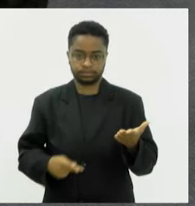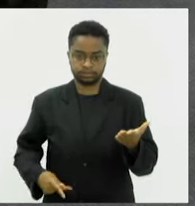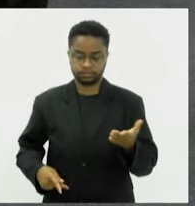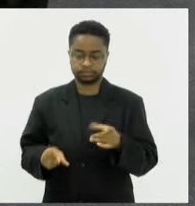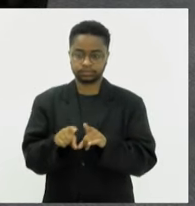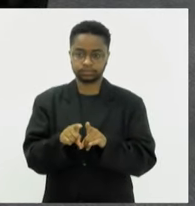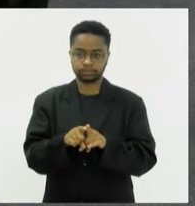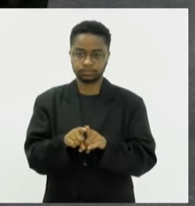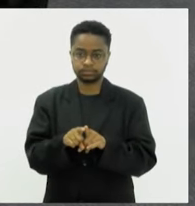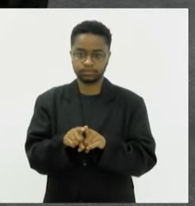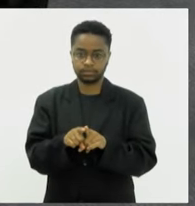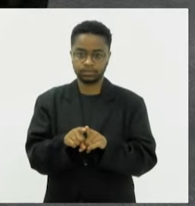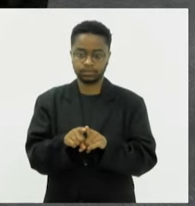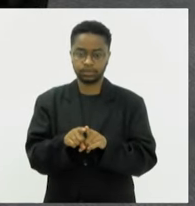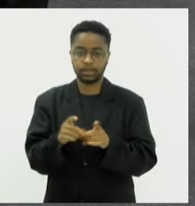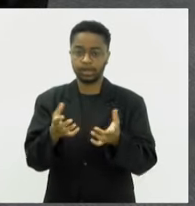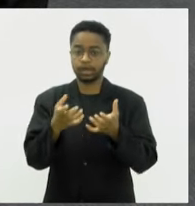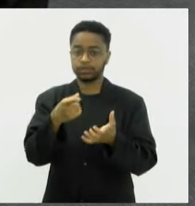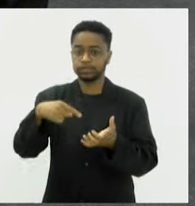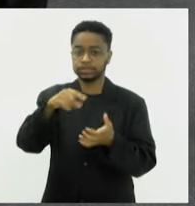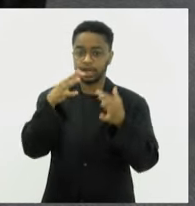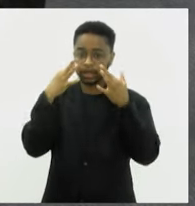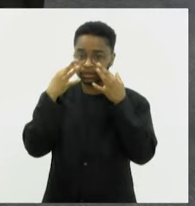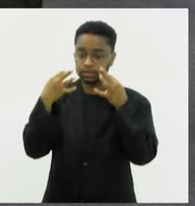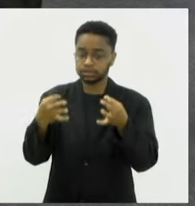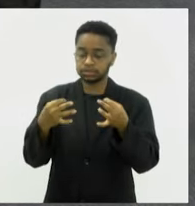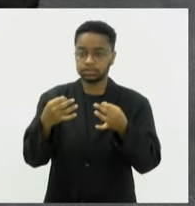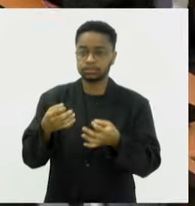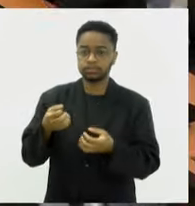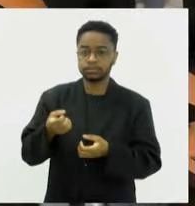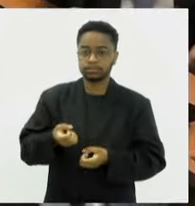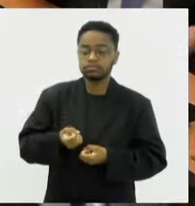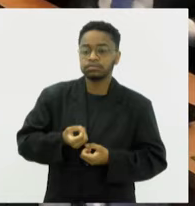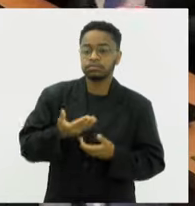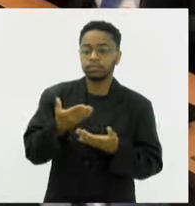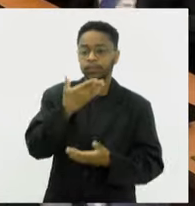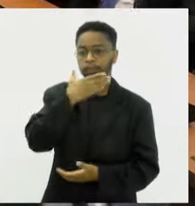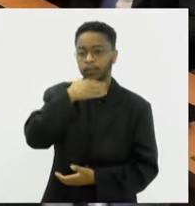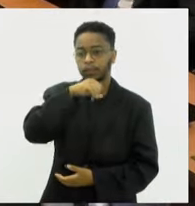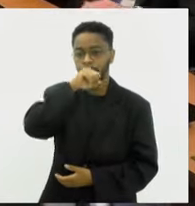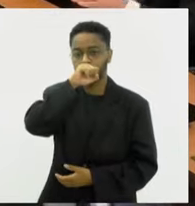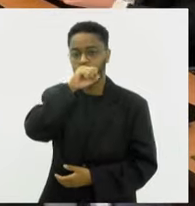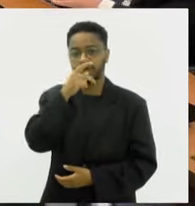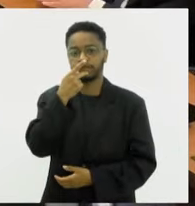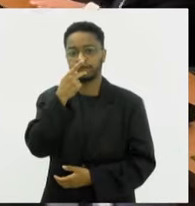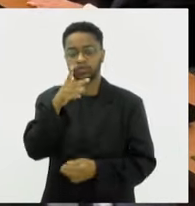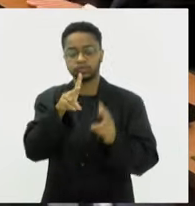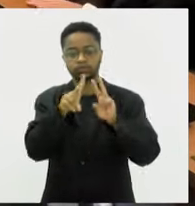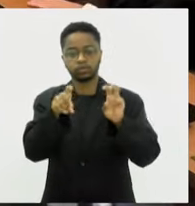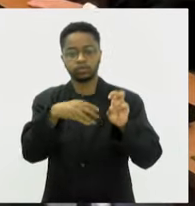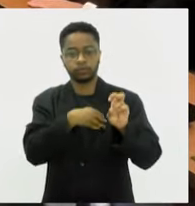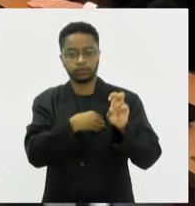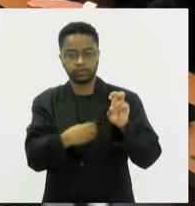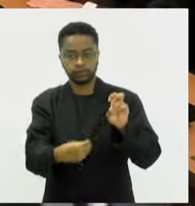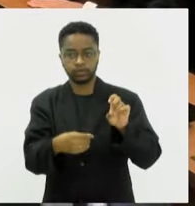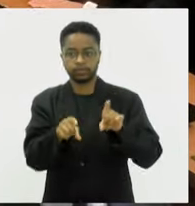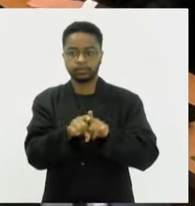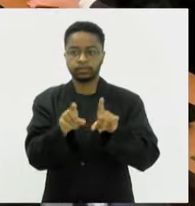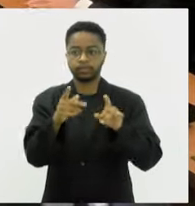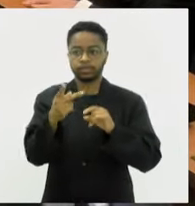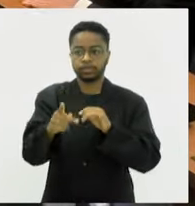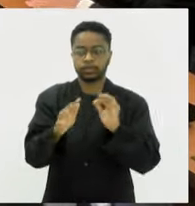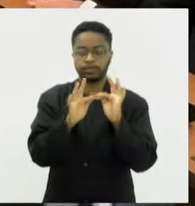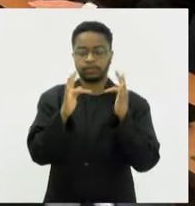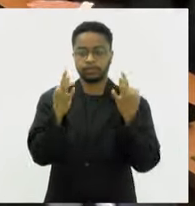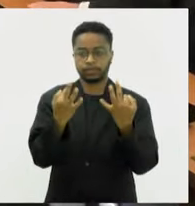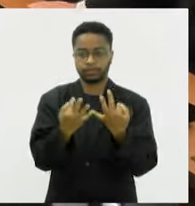mas gostaria que vocês escutassem o relato de um pai falando do seu filho e da sua família.